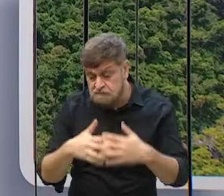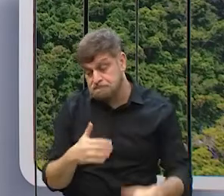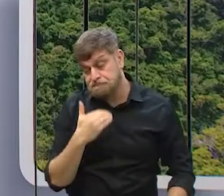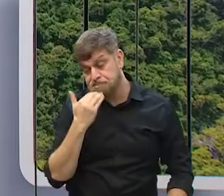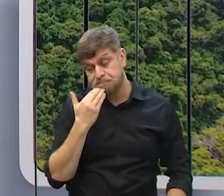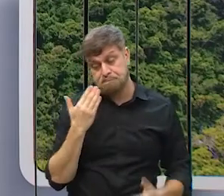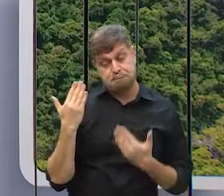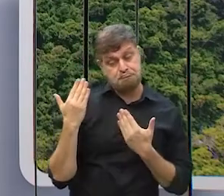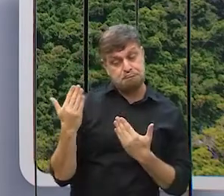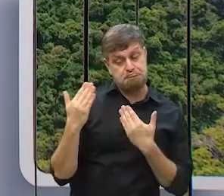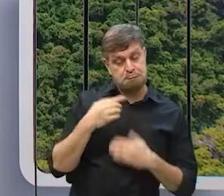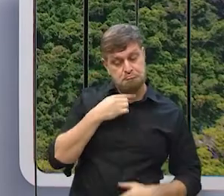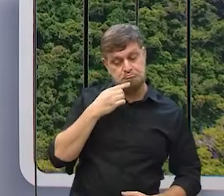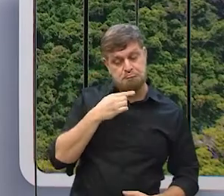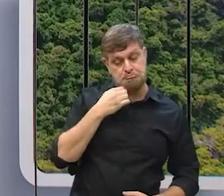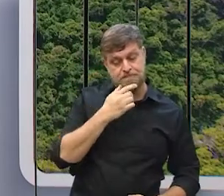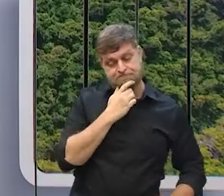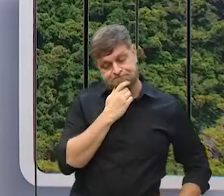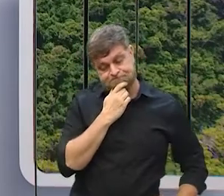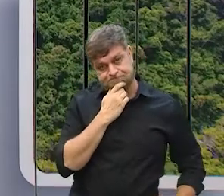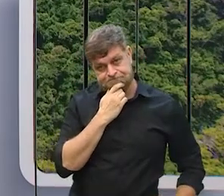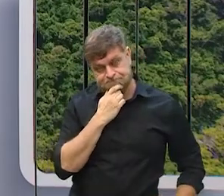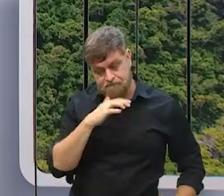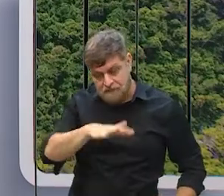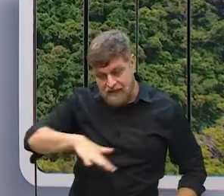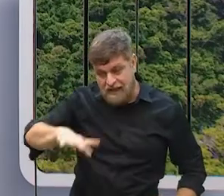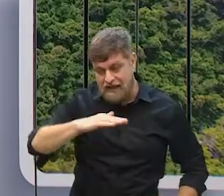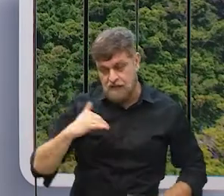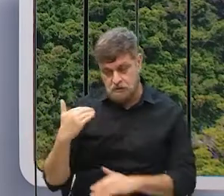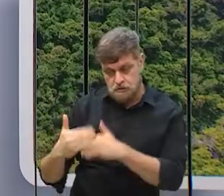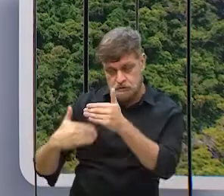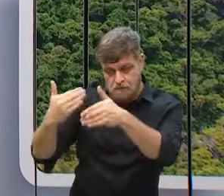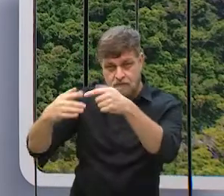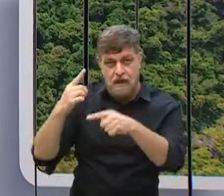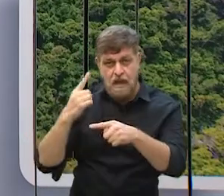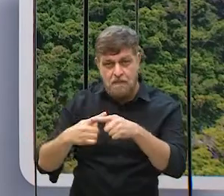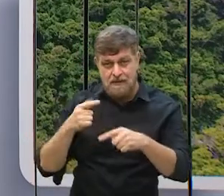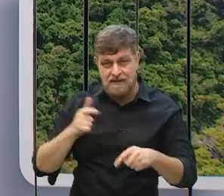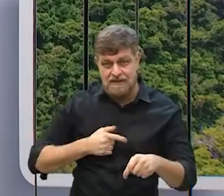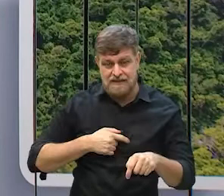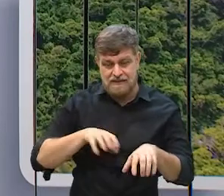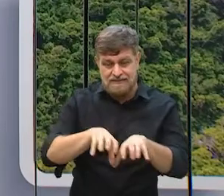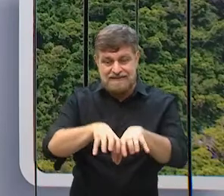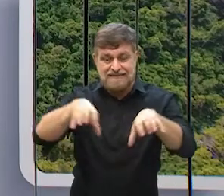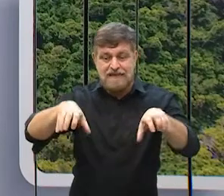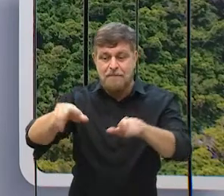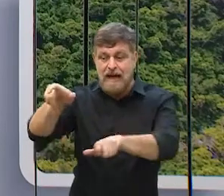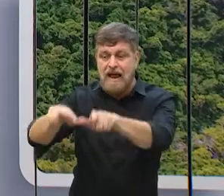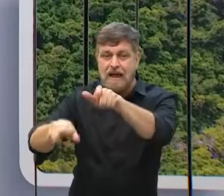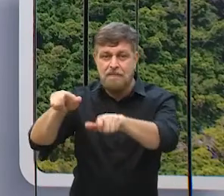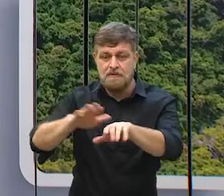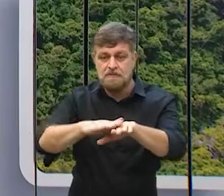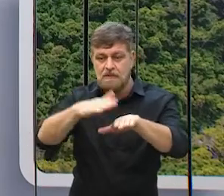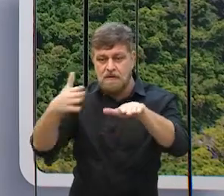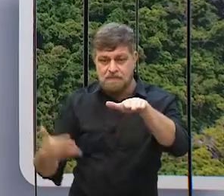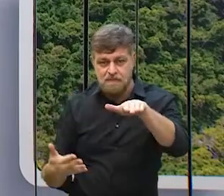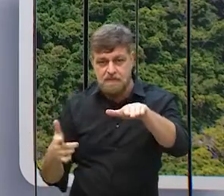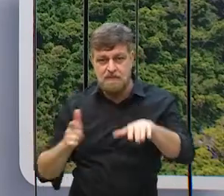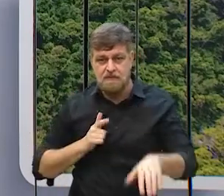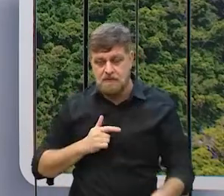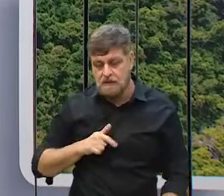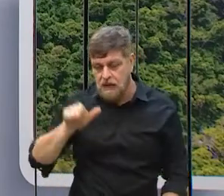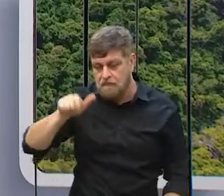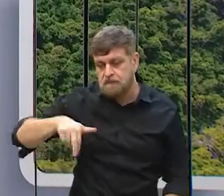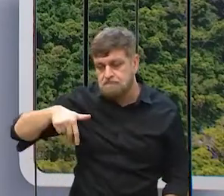de desenvolver a região onde está passando, porque segrega as pessoas, né? Você limita as pessoas a